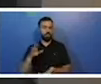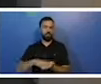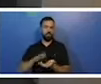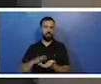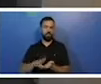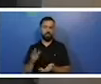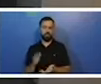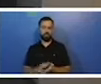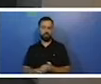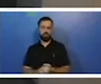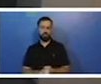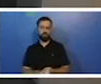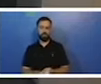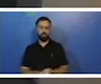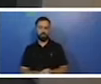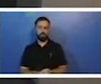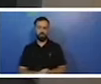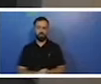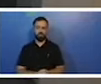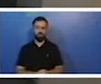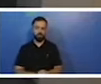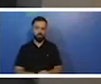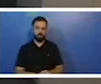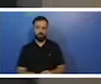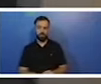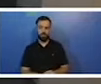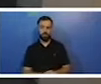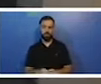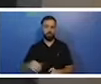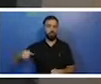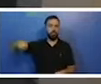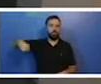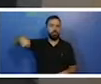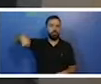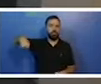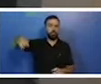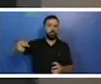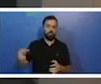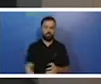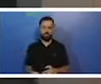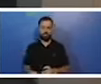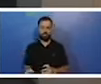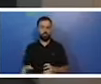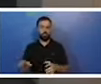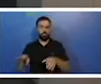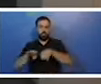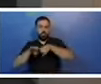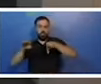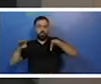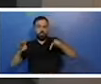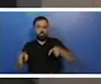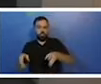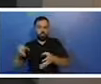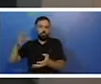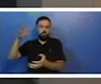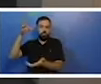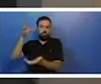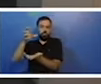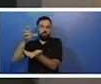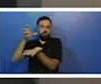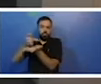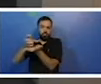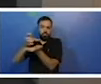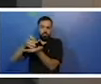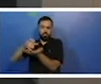hora que eu vou fazer uns exercícios Aqui tá o balde o balde eu vou colocar ele em cima de um lugar um pouco alto para